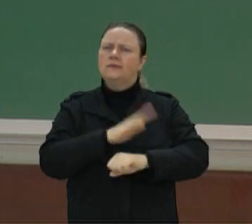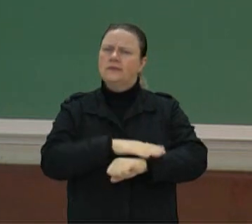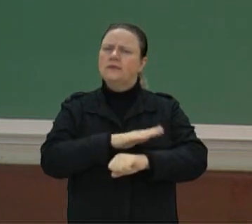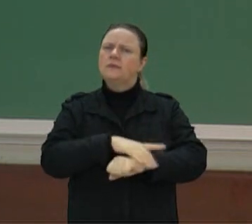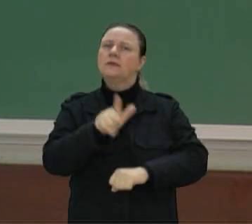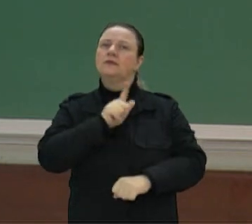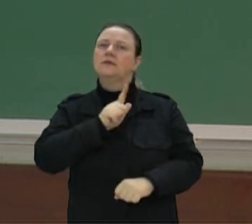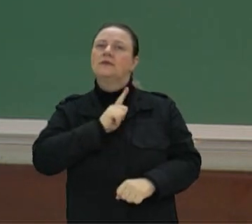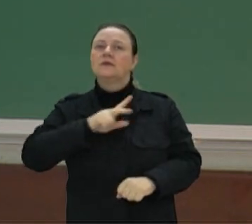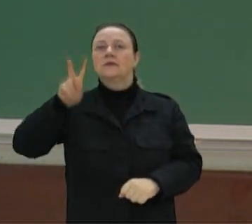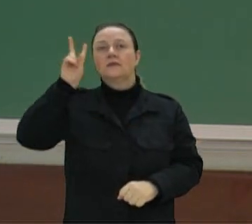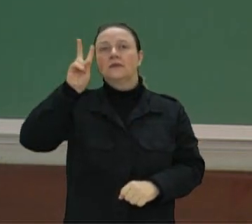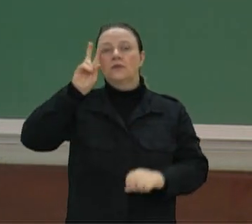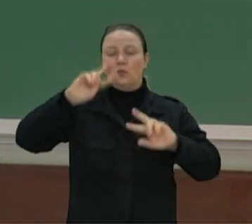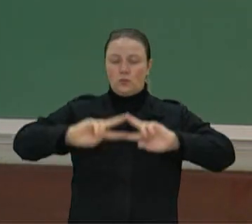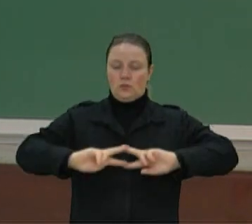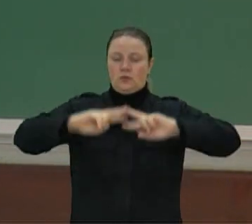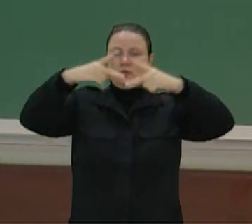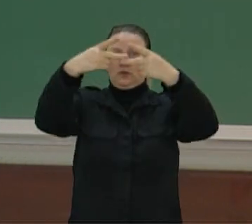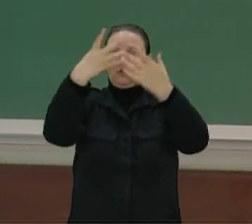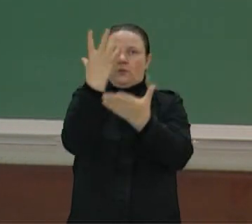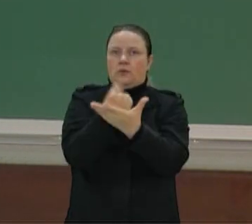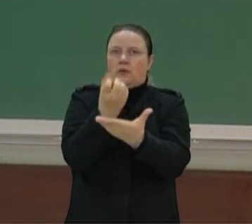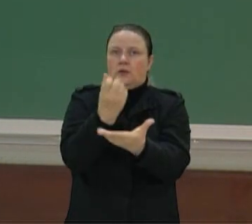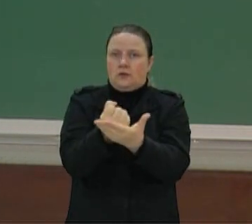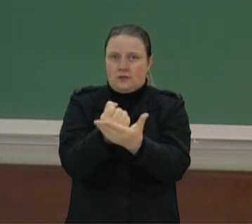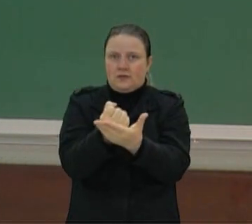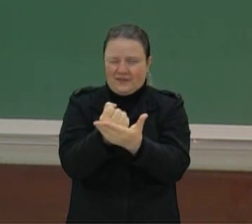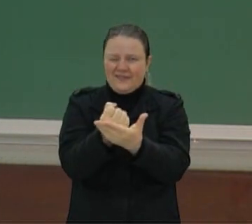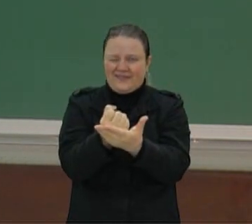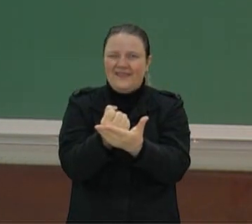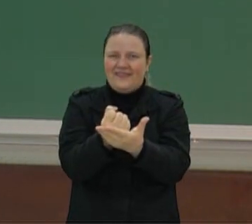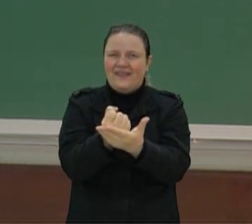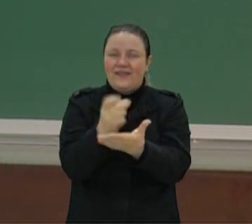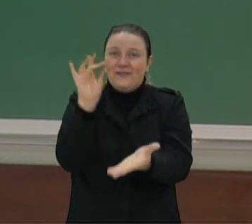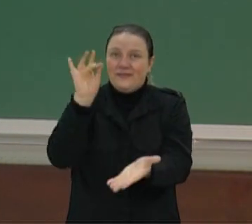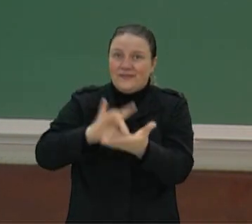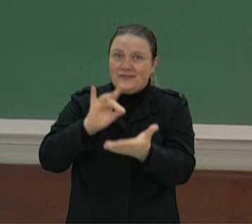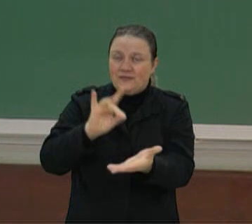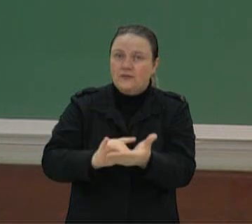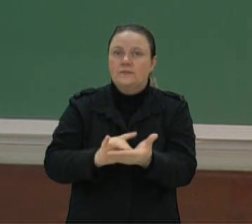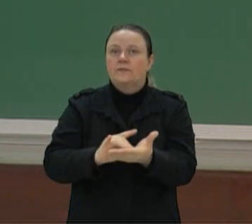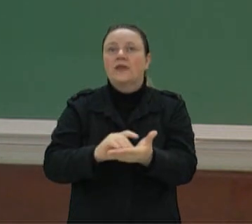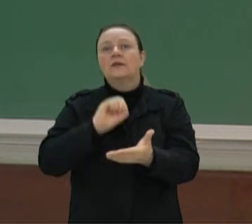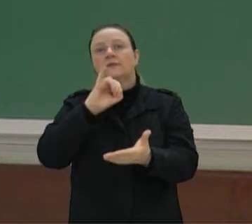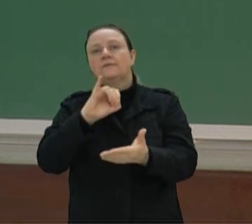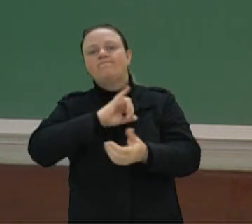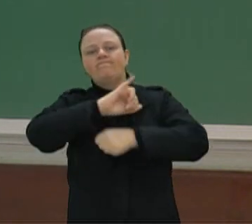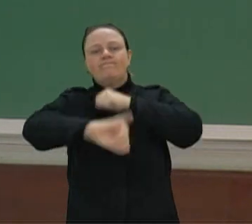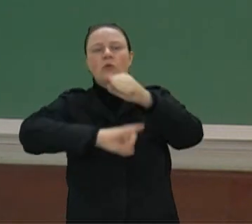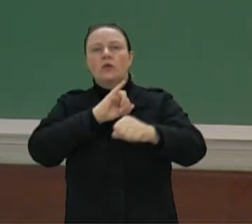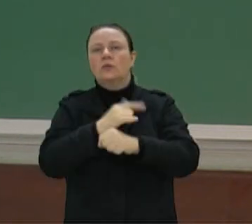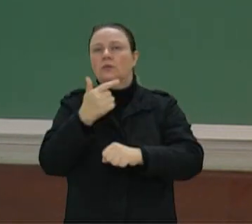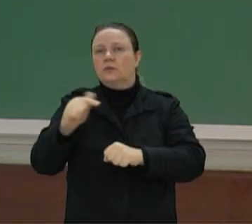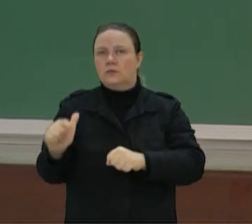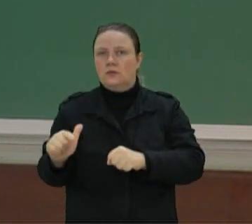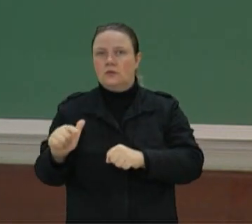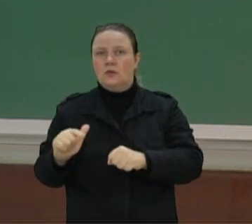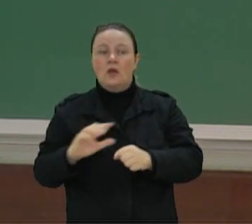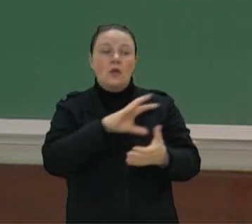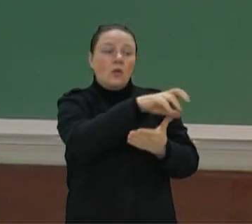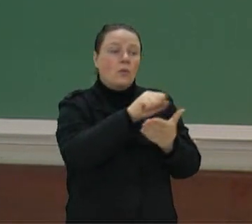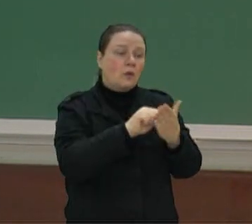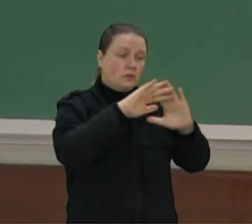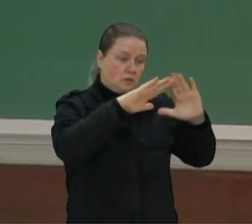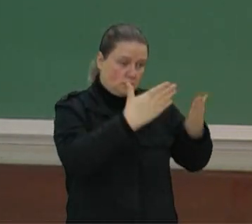esqueça de entrar lá no link de presença para computar a sua presença. Não tem acesso ao Classroom, o que você faz? Vá à